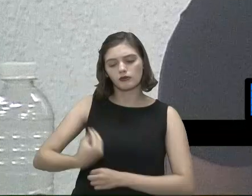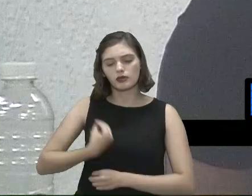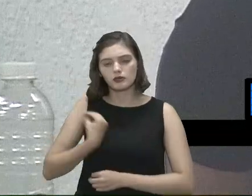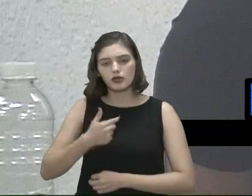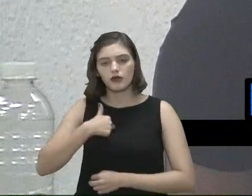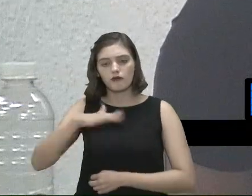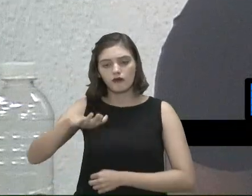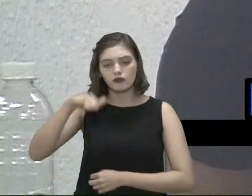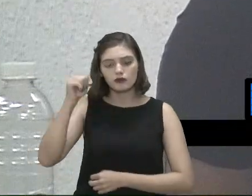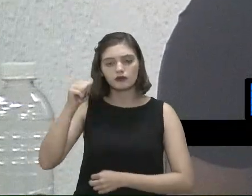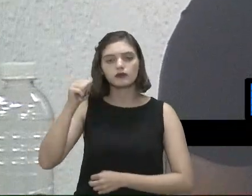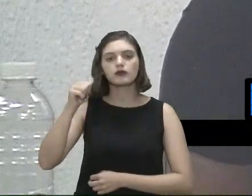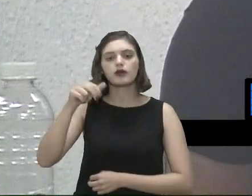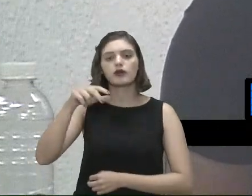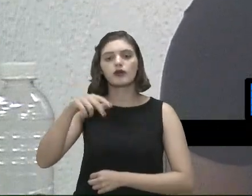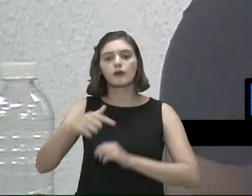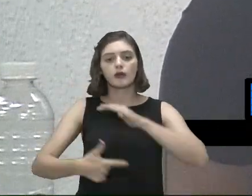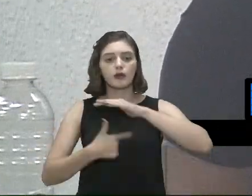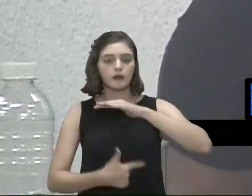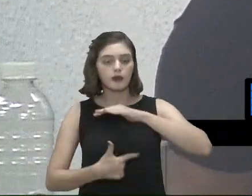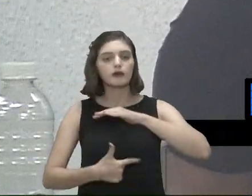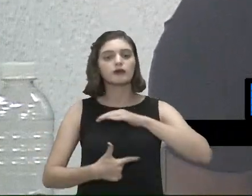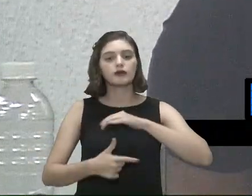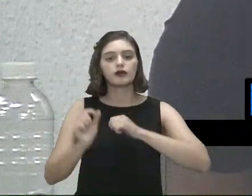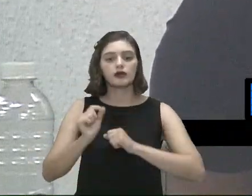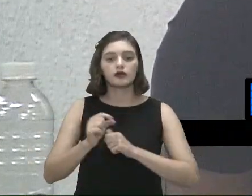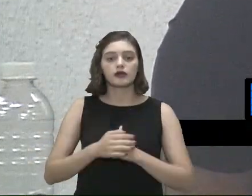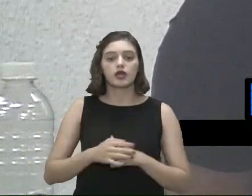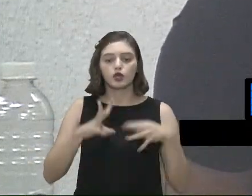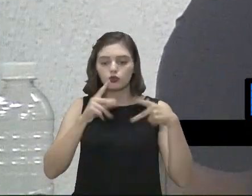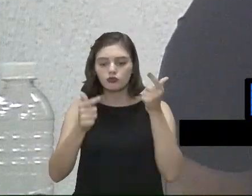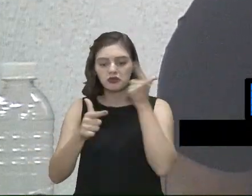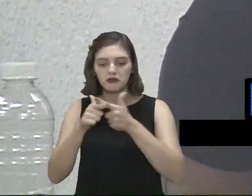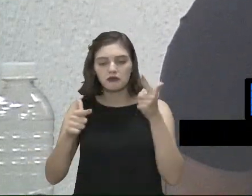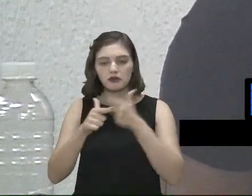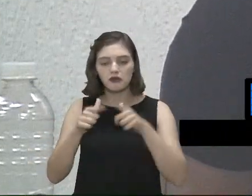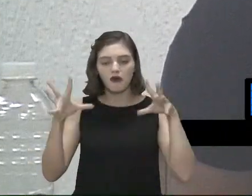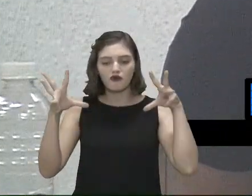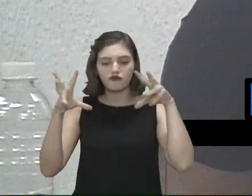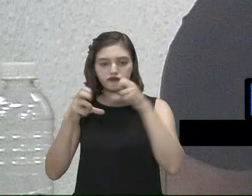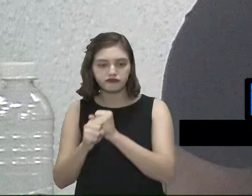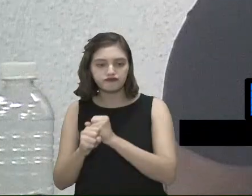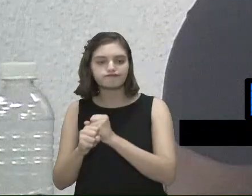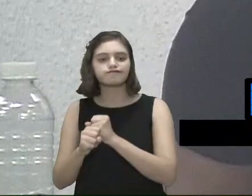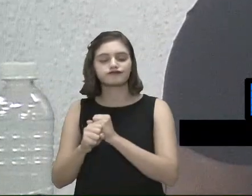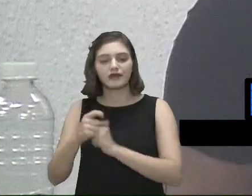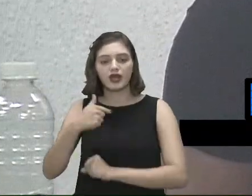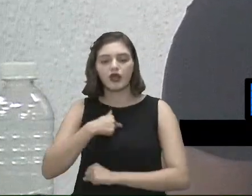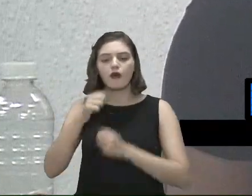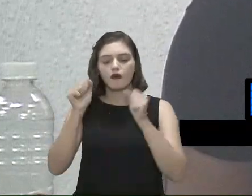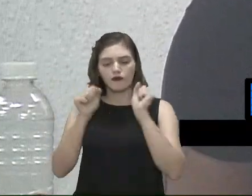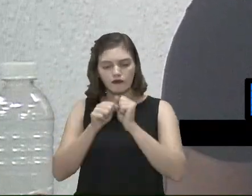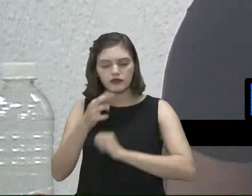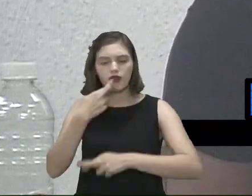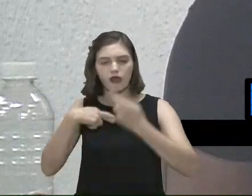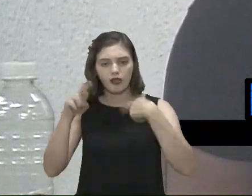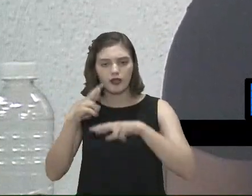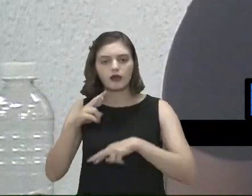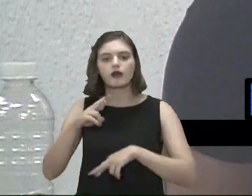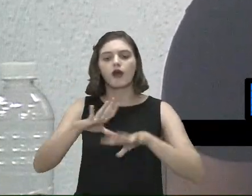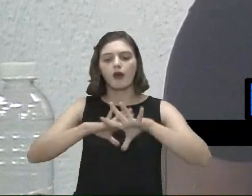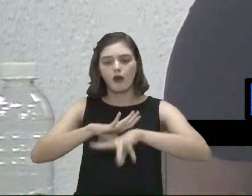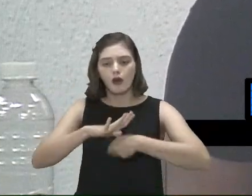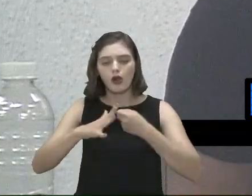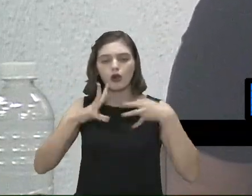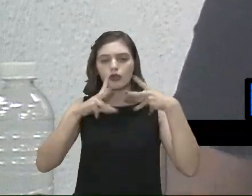fui chamada pela pró-reitora e esse caso foi abafado. Né? Esse caso foi abafado, eu fiz uma reclamação pela ouvidoria,